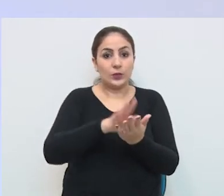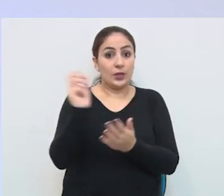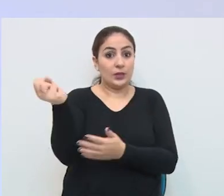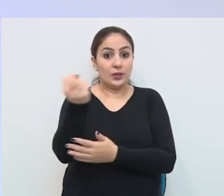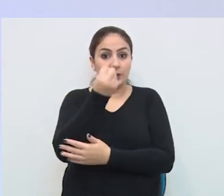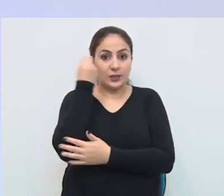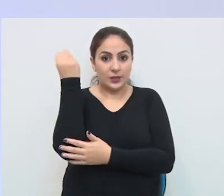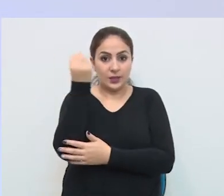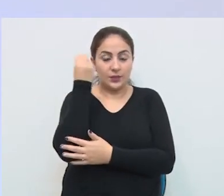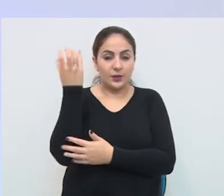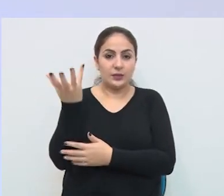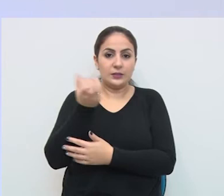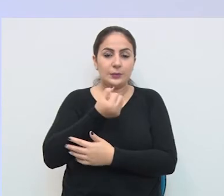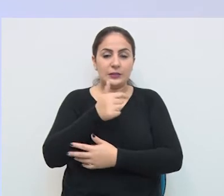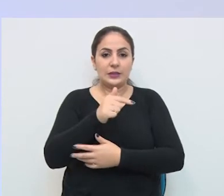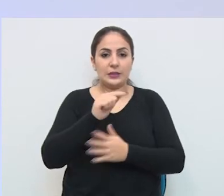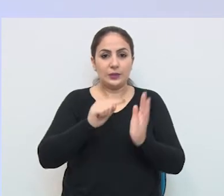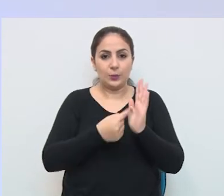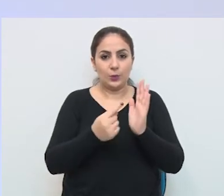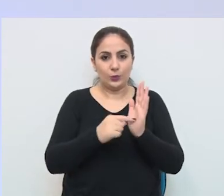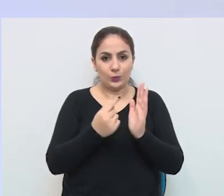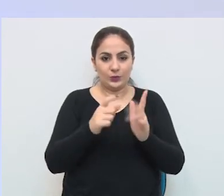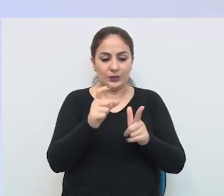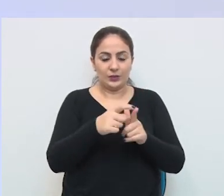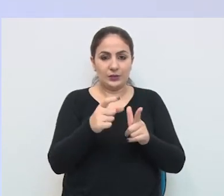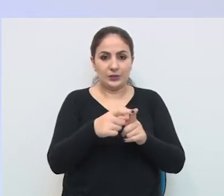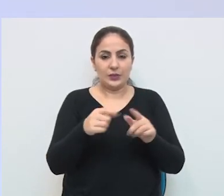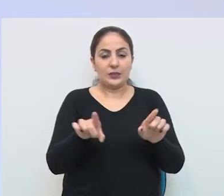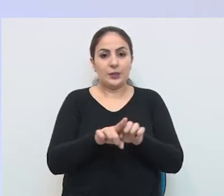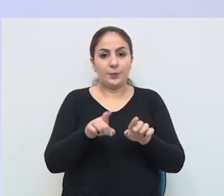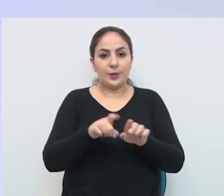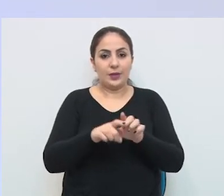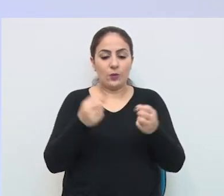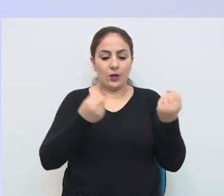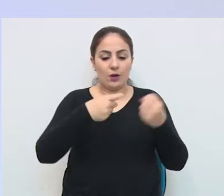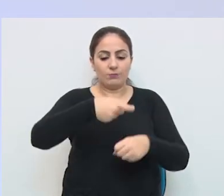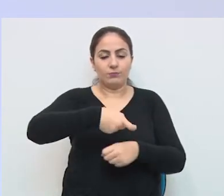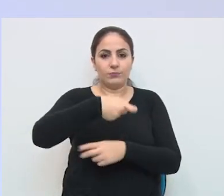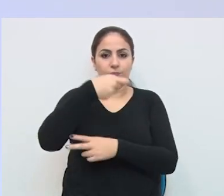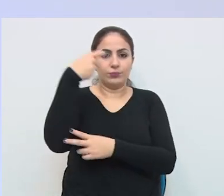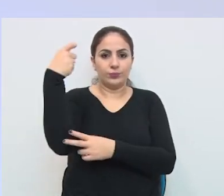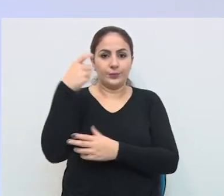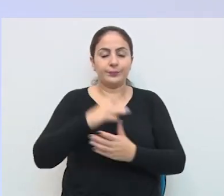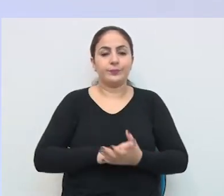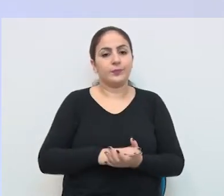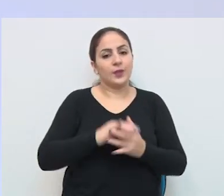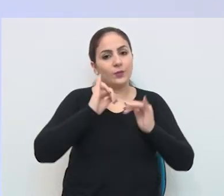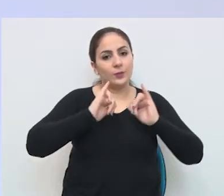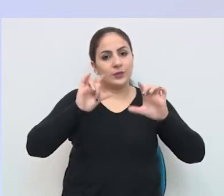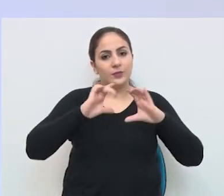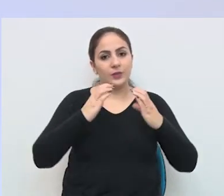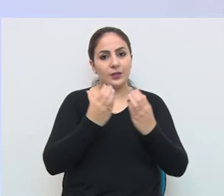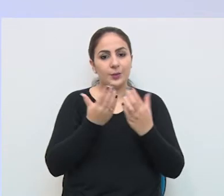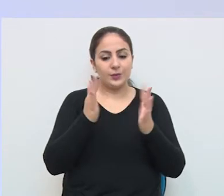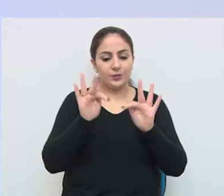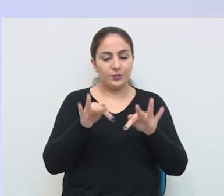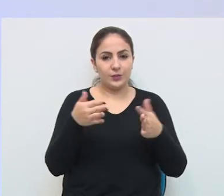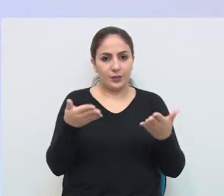multa gravíssima, recebe 7 pontos na CNH e o carro será guinchado. E o